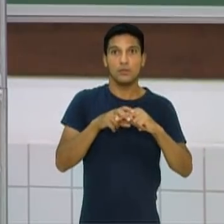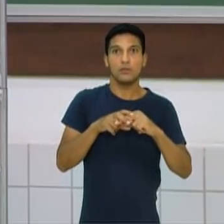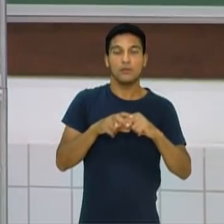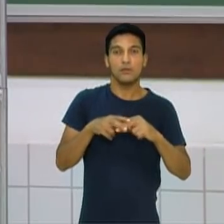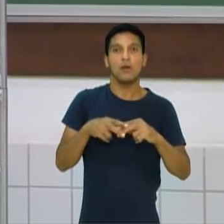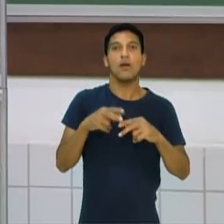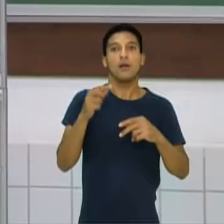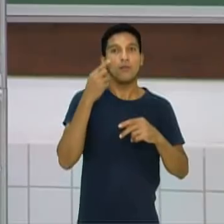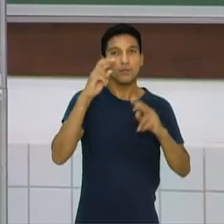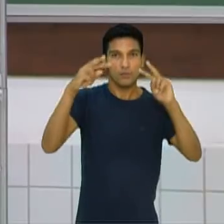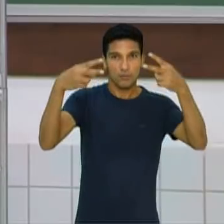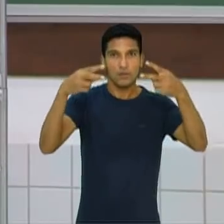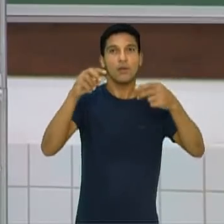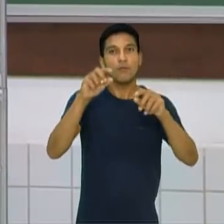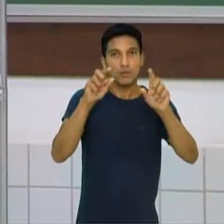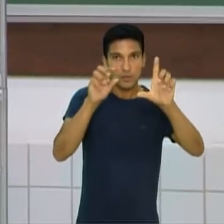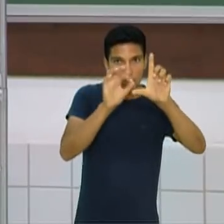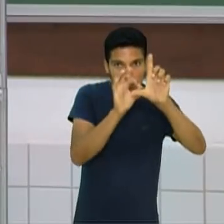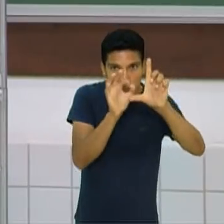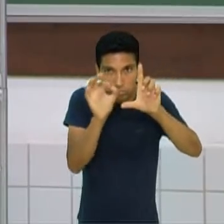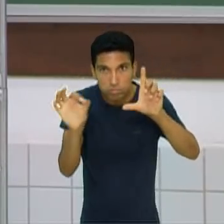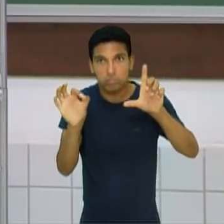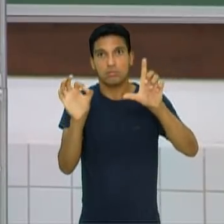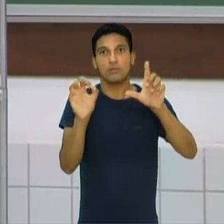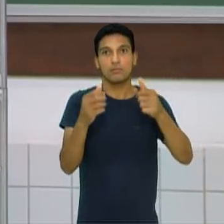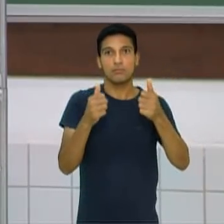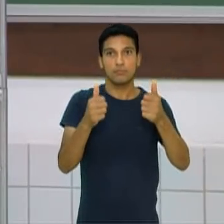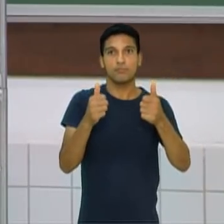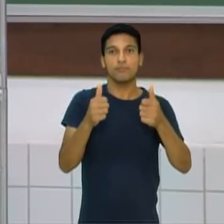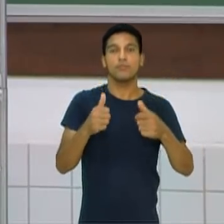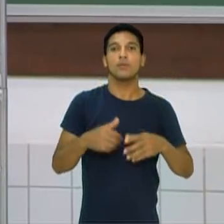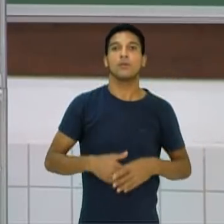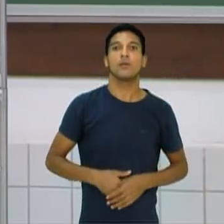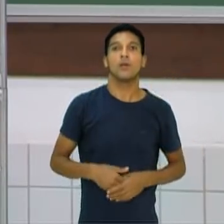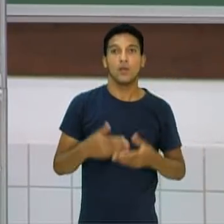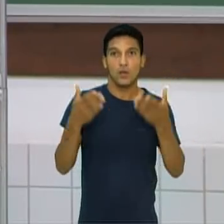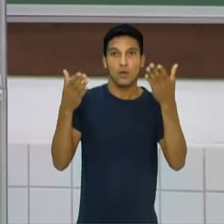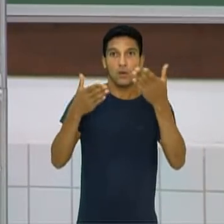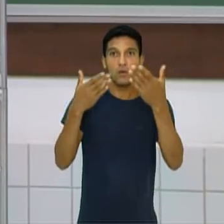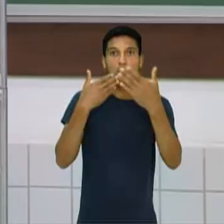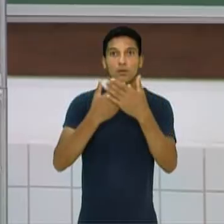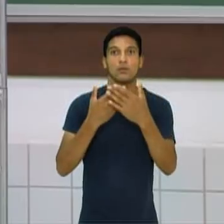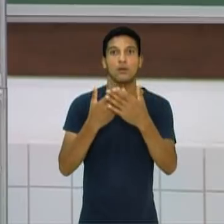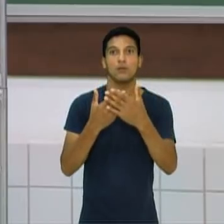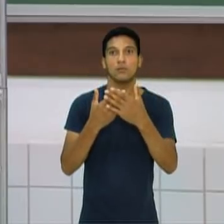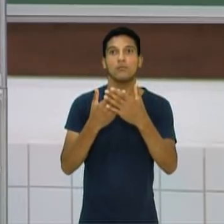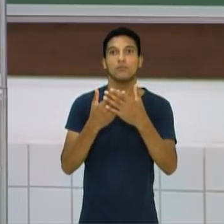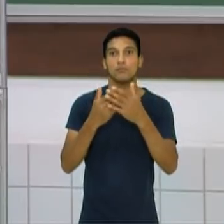vocês, assistam os vídeos, ok? Pessoal, hoje nós ficamos por